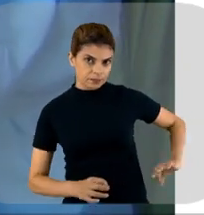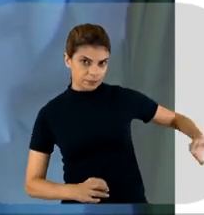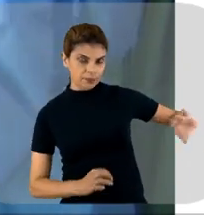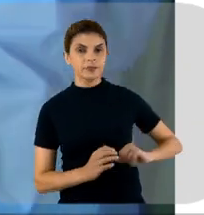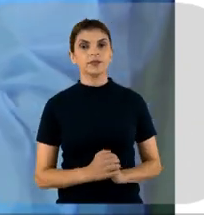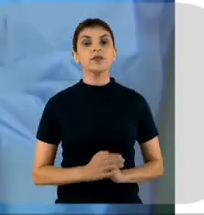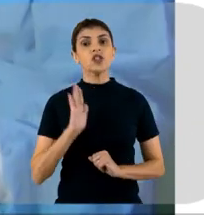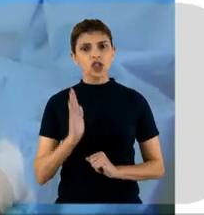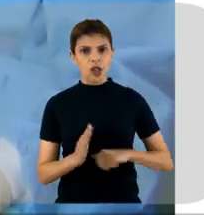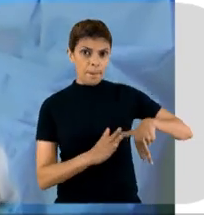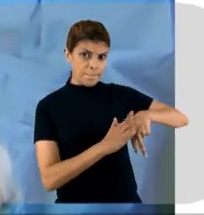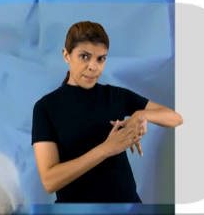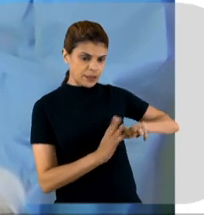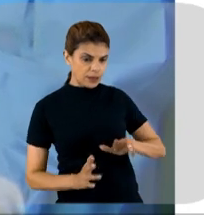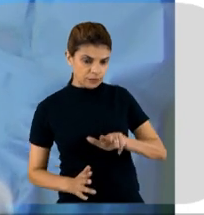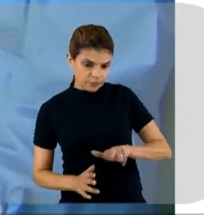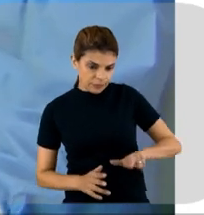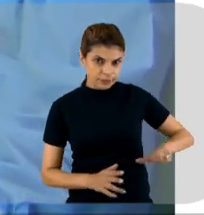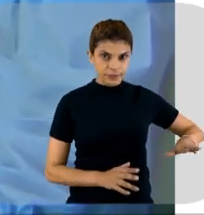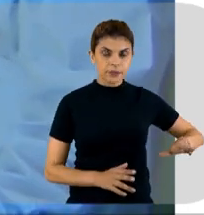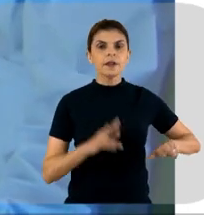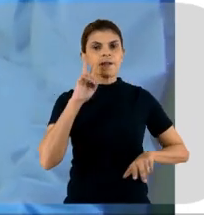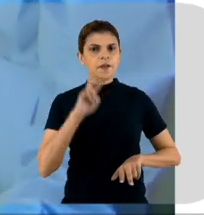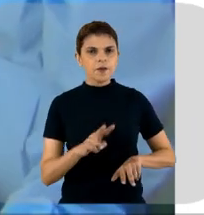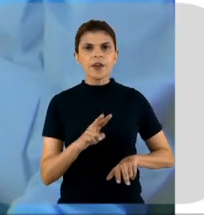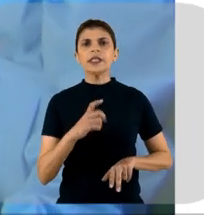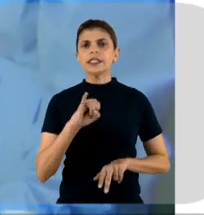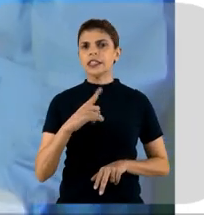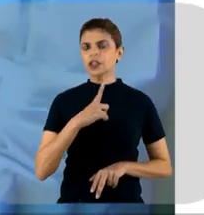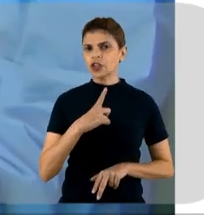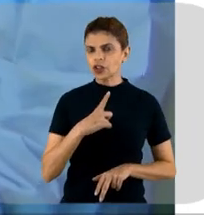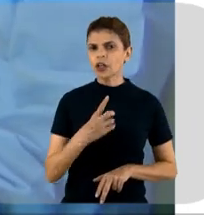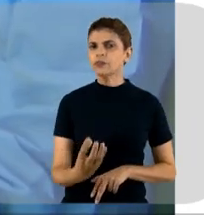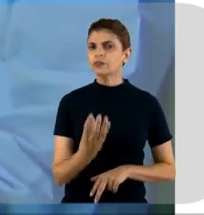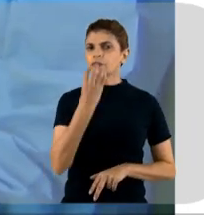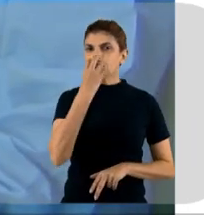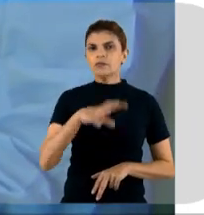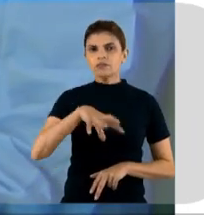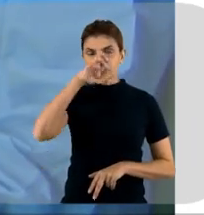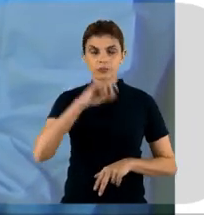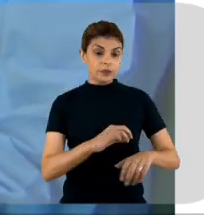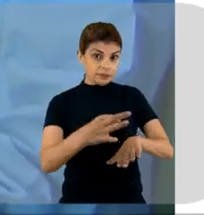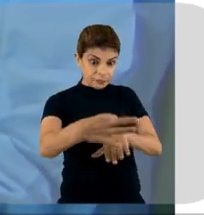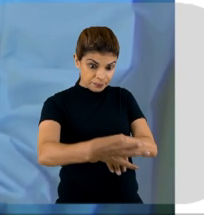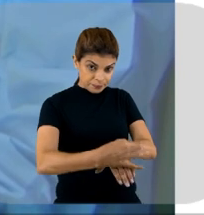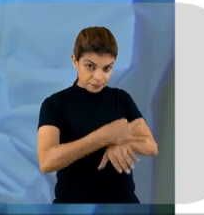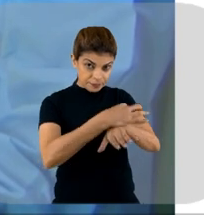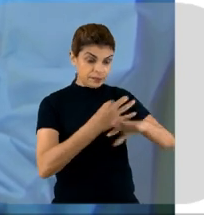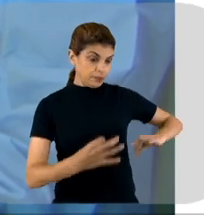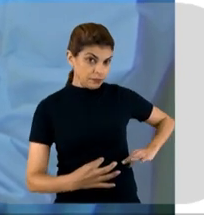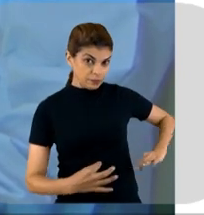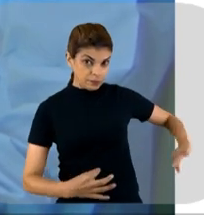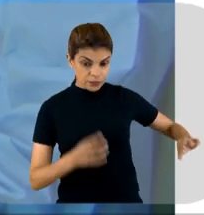Após a aproximação do paciente, então devemos checar a via aérea, as linhas e catéteres e monitorizar